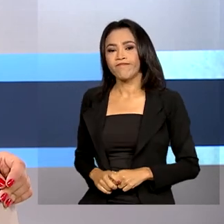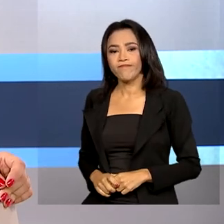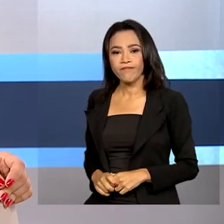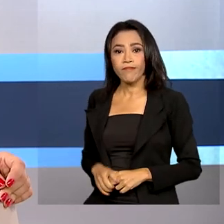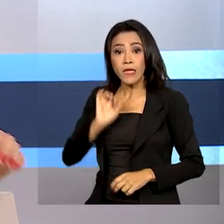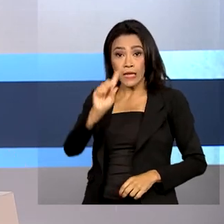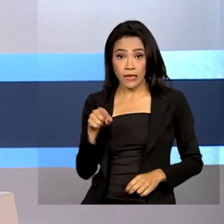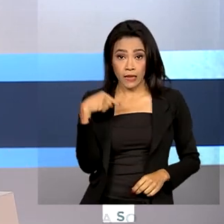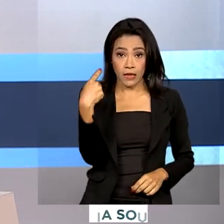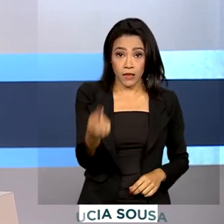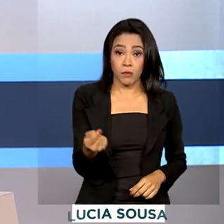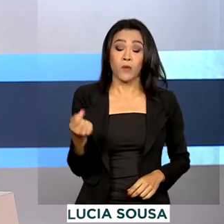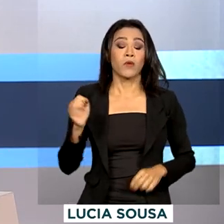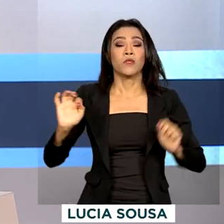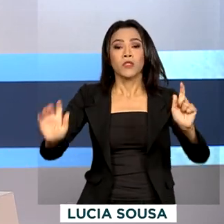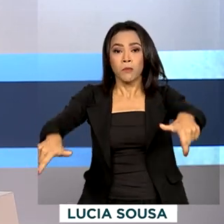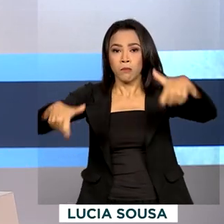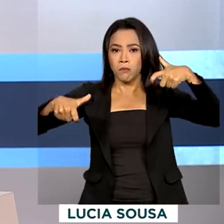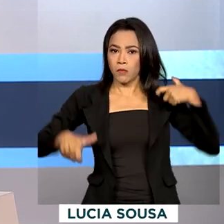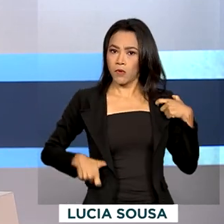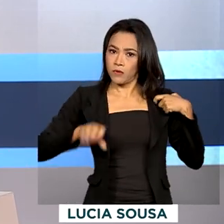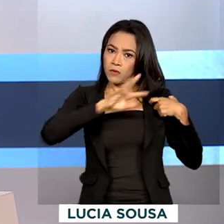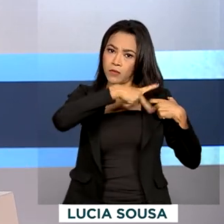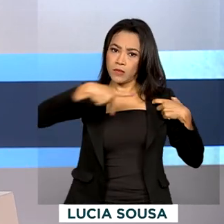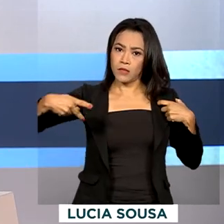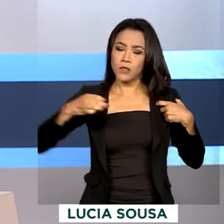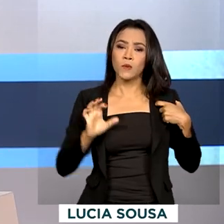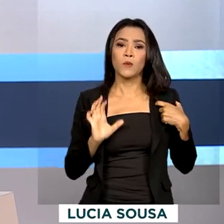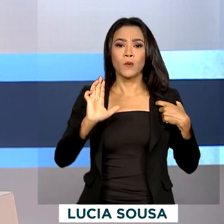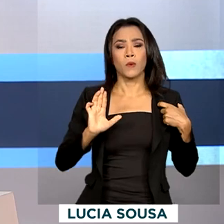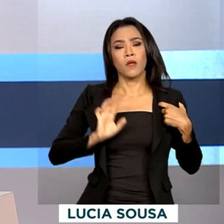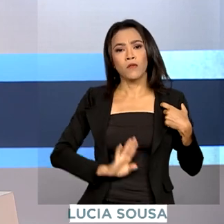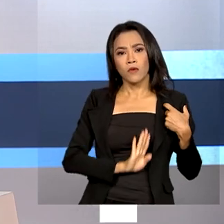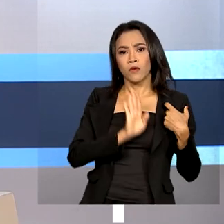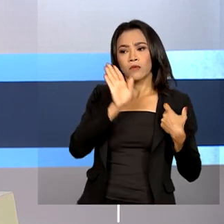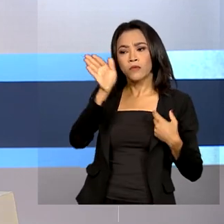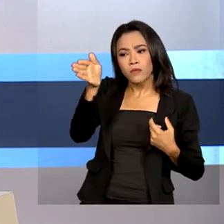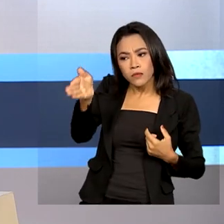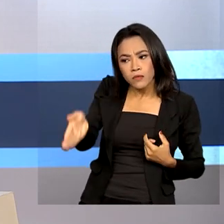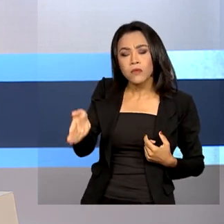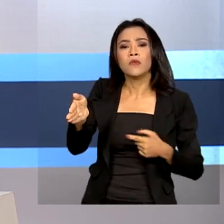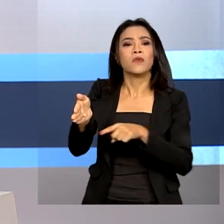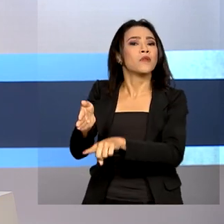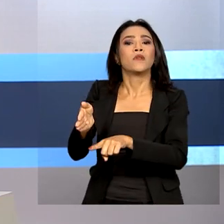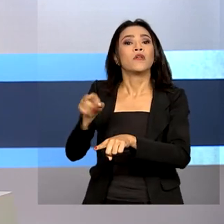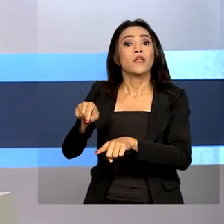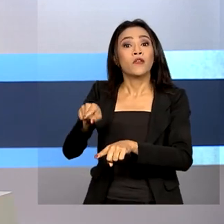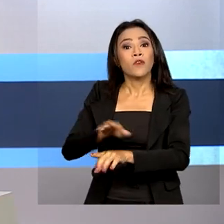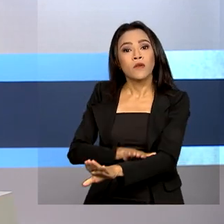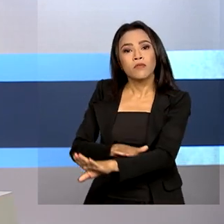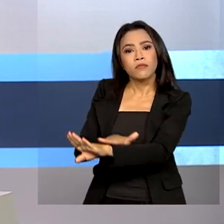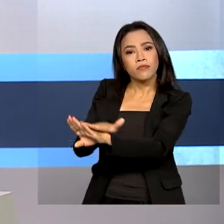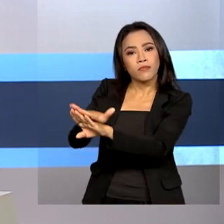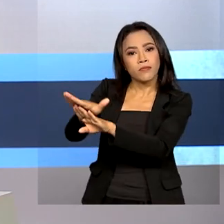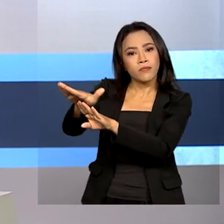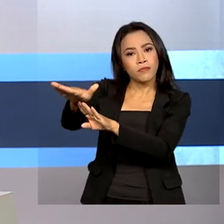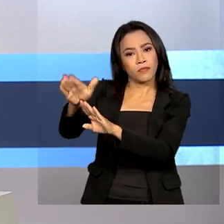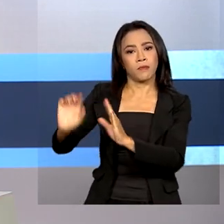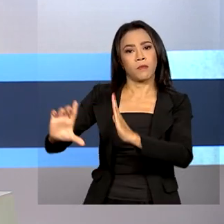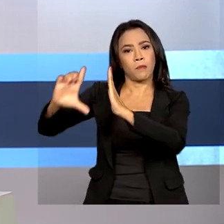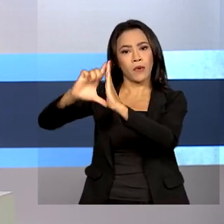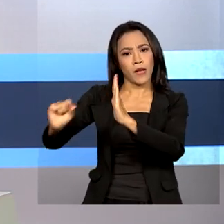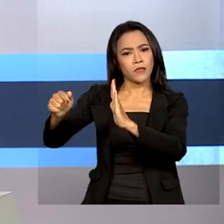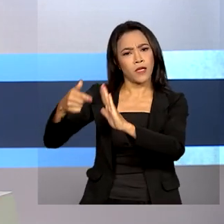Depois de tomar posse no Congresso Nacional, o presidente Lula seguiu para o Planalto, onde subiu a rampa do Palácio. Ele fez um discurso